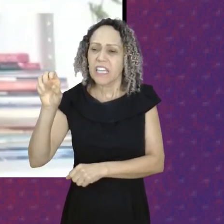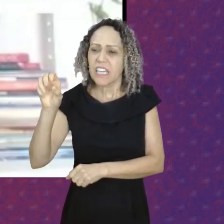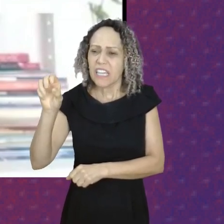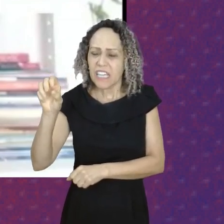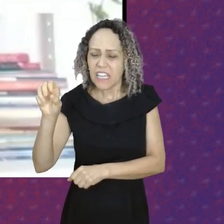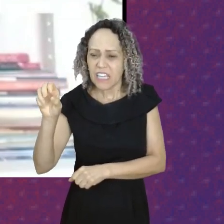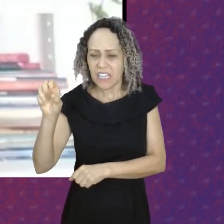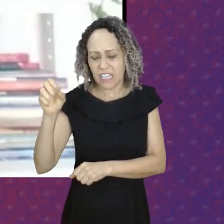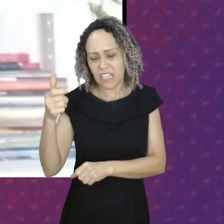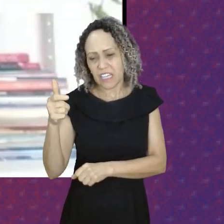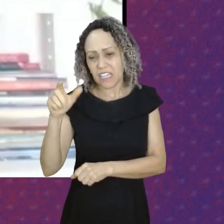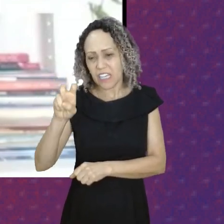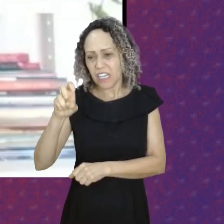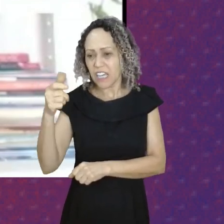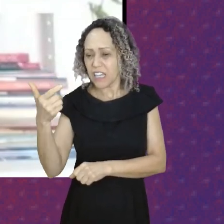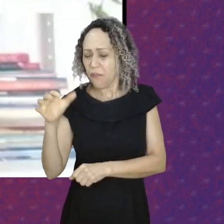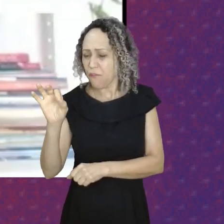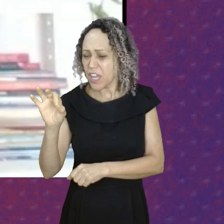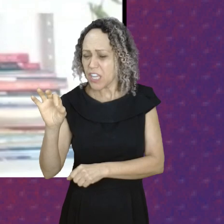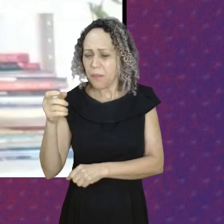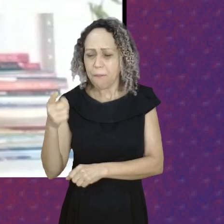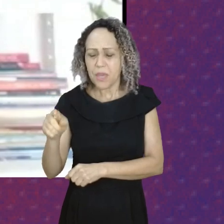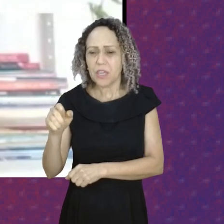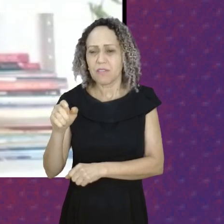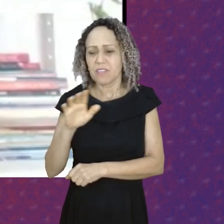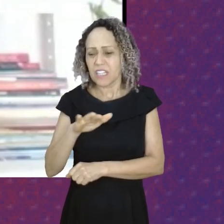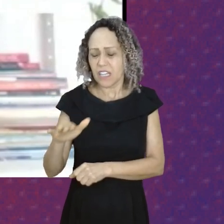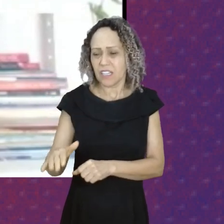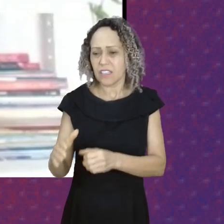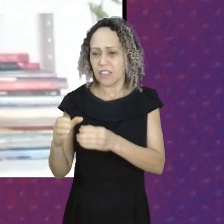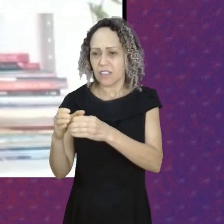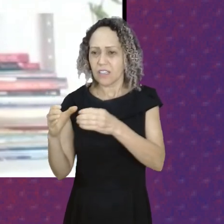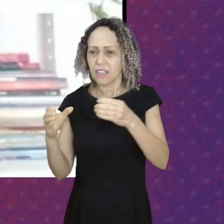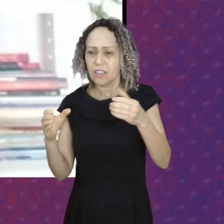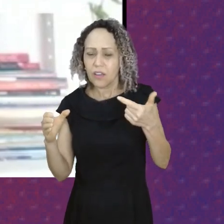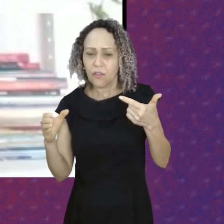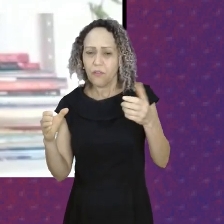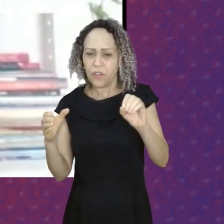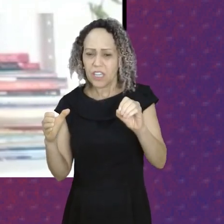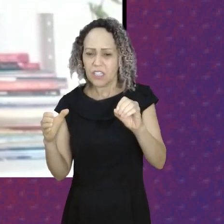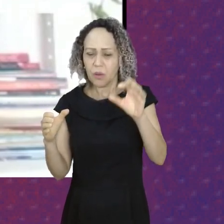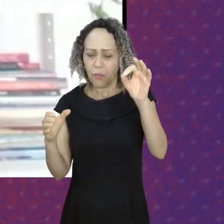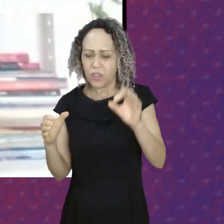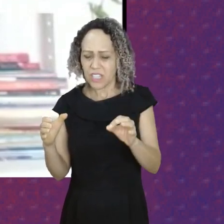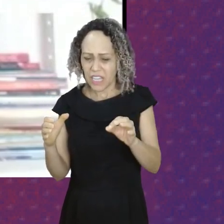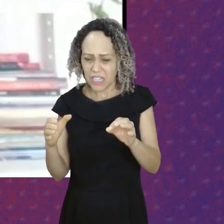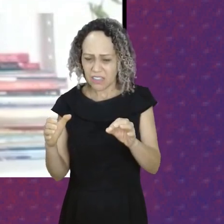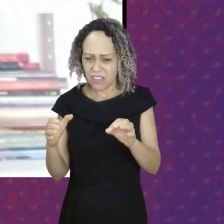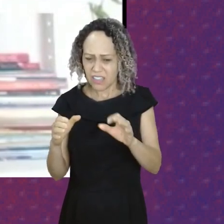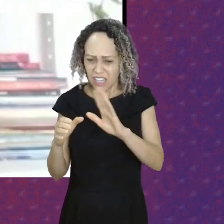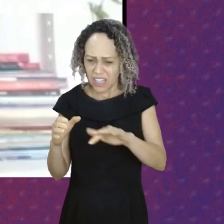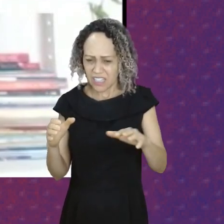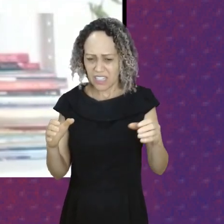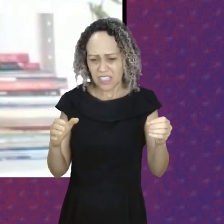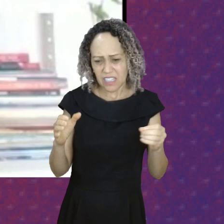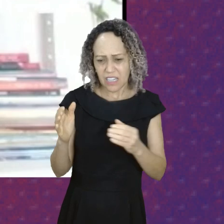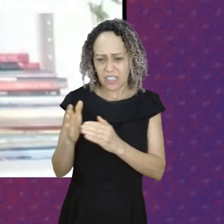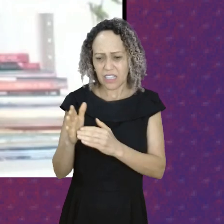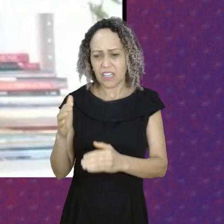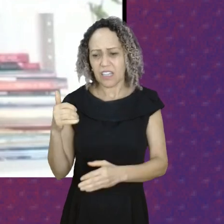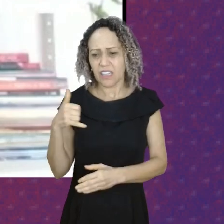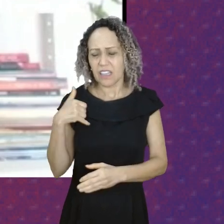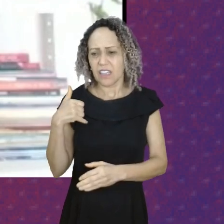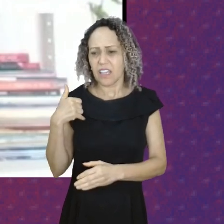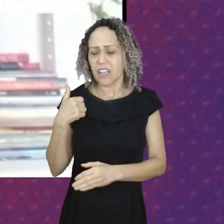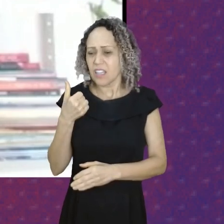29% da população nesta idade de 0 a 6 anos. E a crise econômica, as